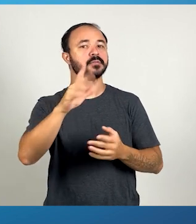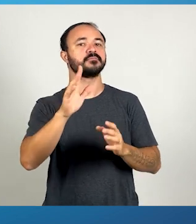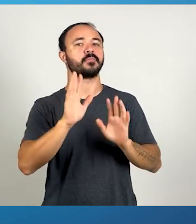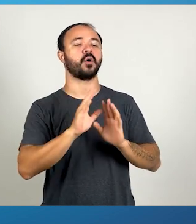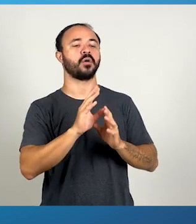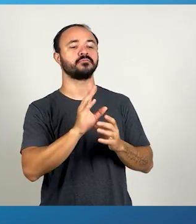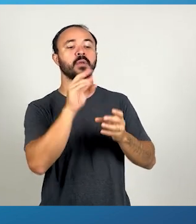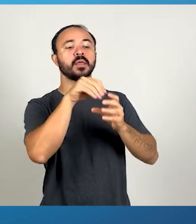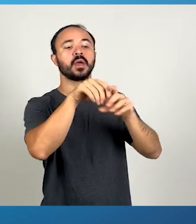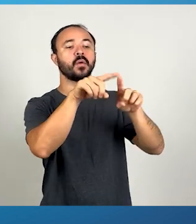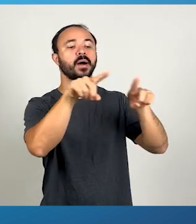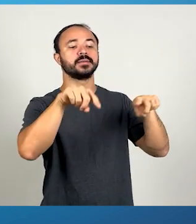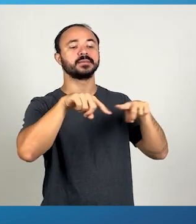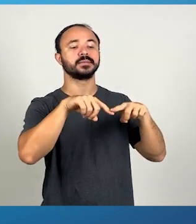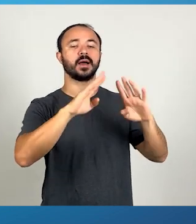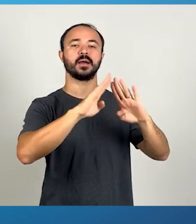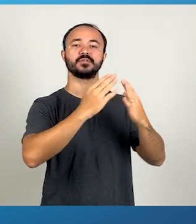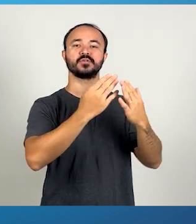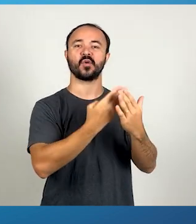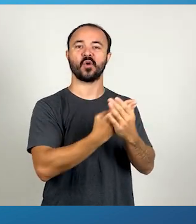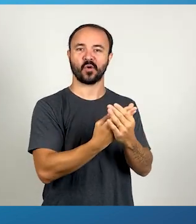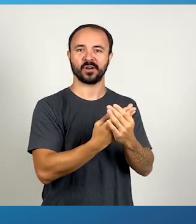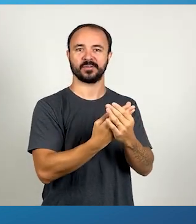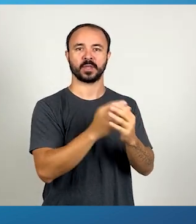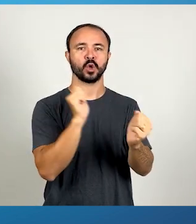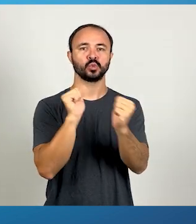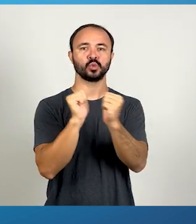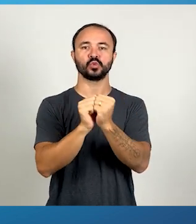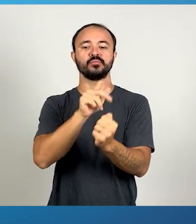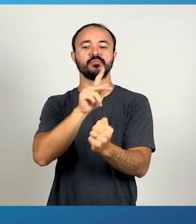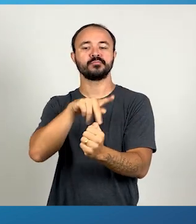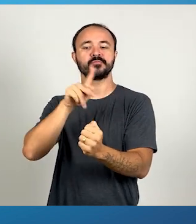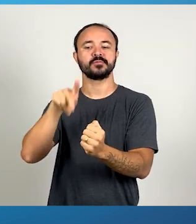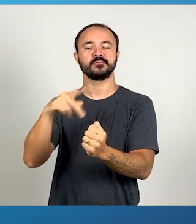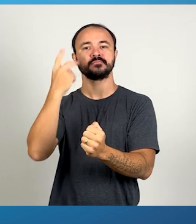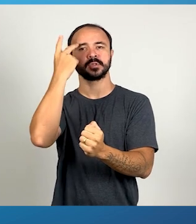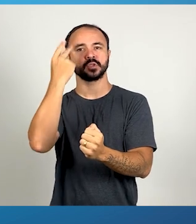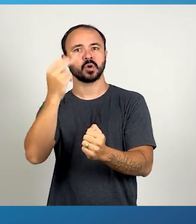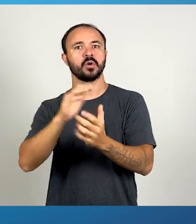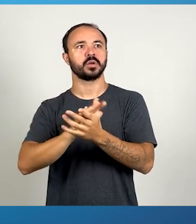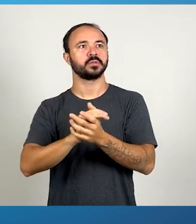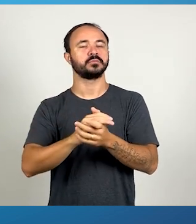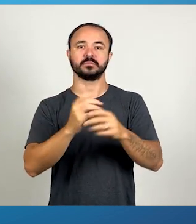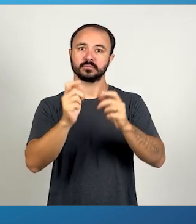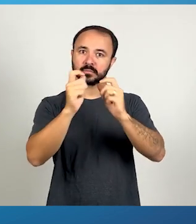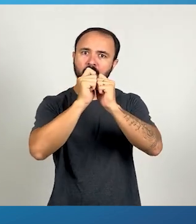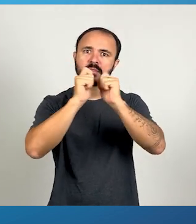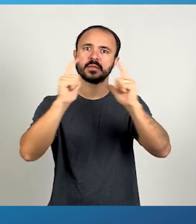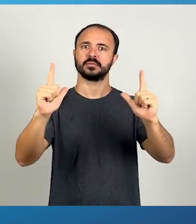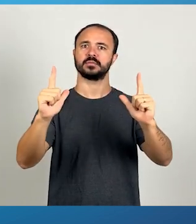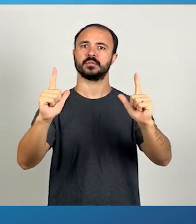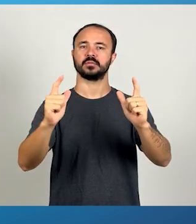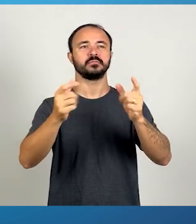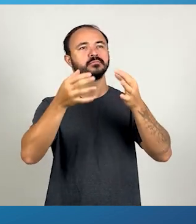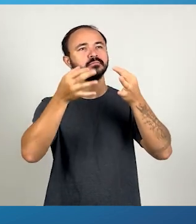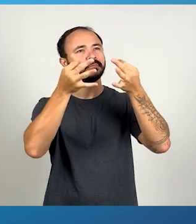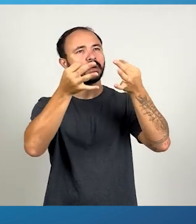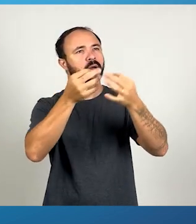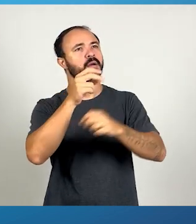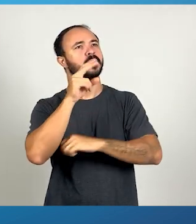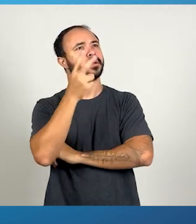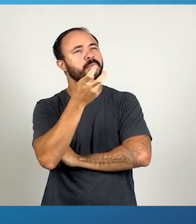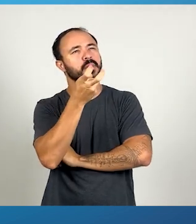sua professora ou professor de história, prestem atenção, sejam curiosos, deem a espiadinha